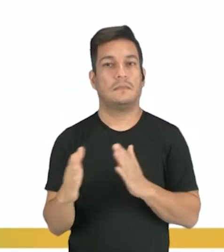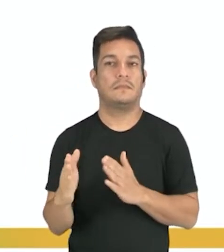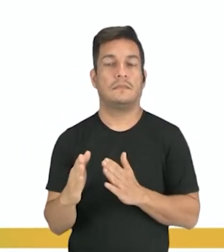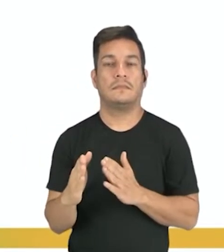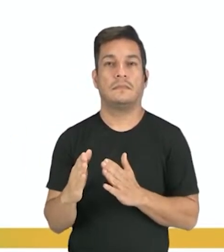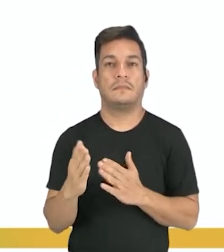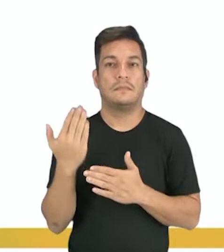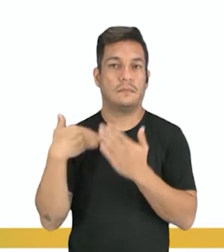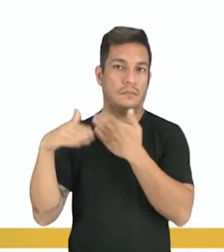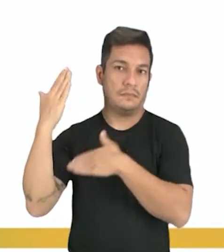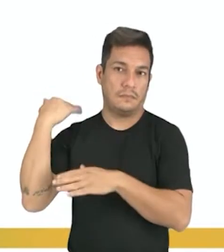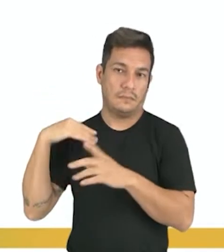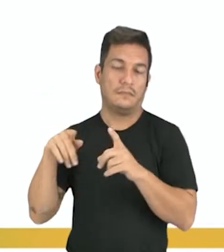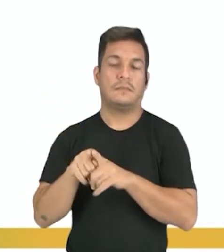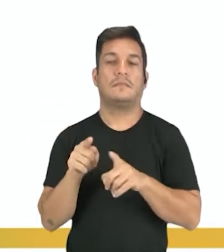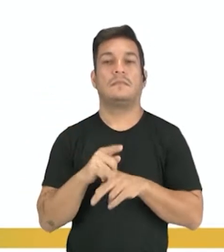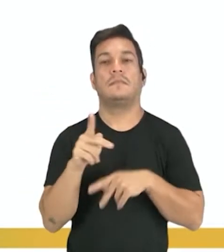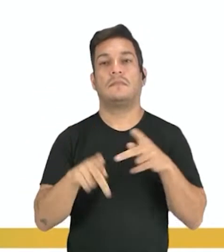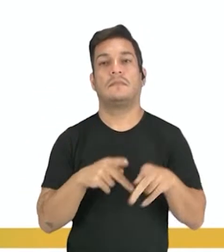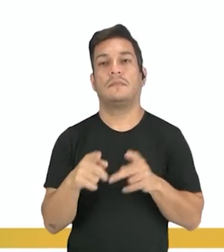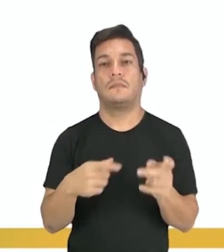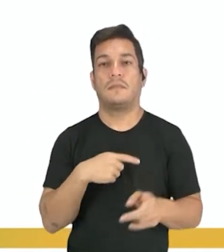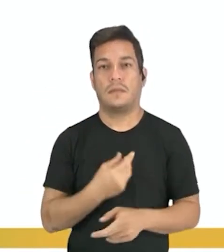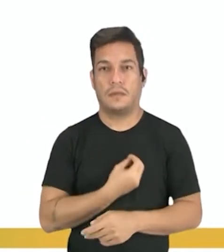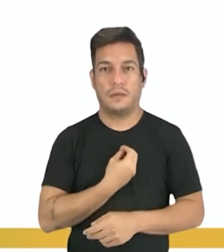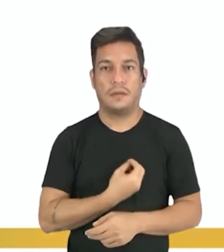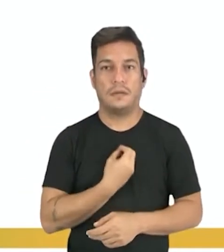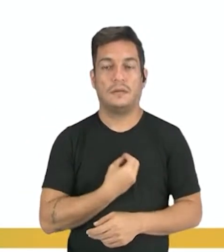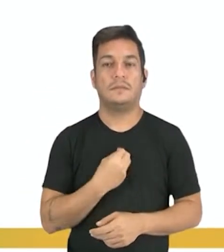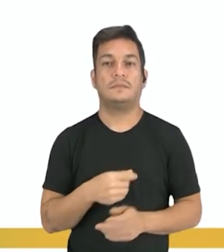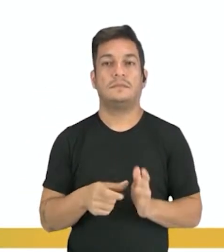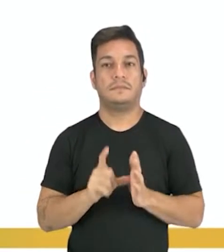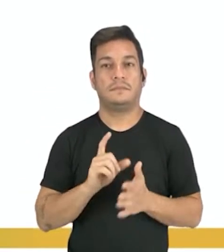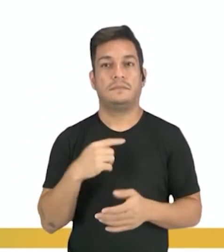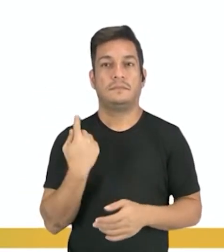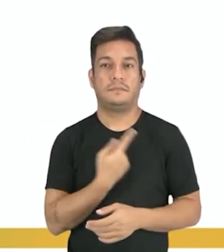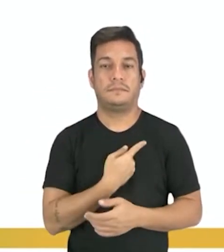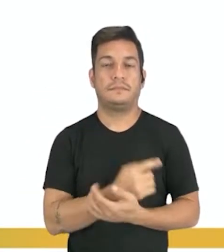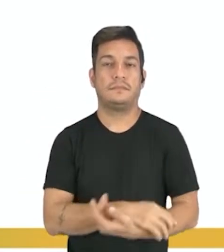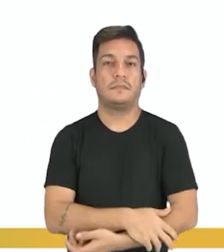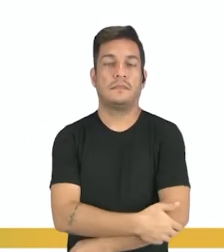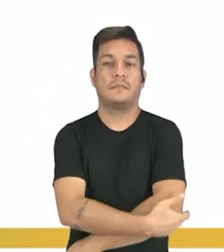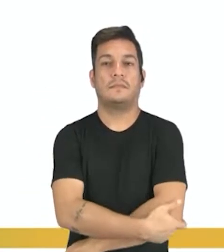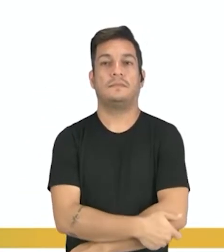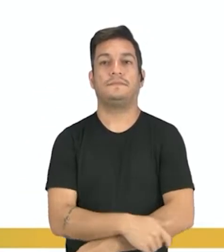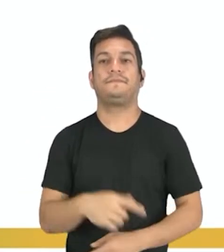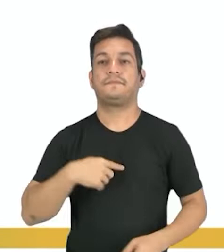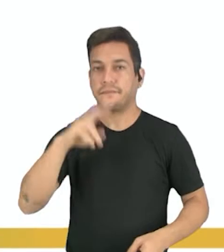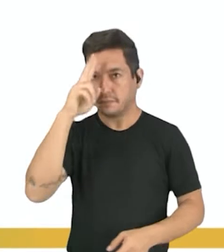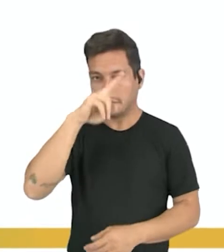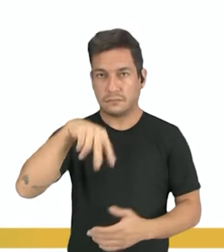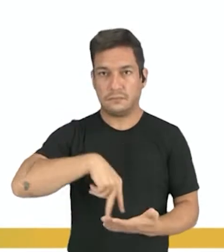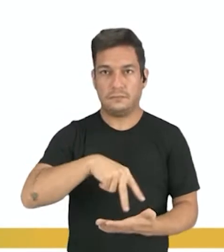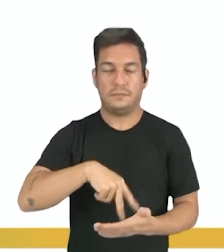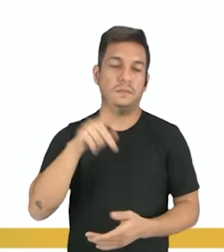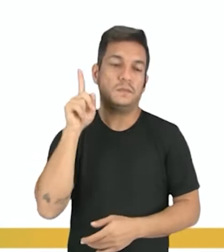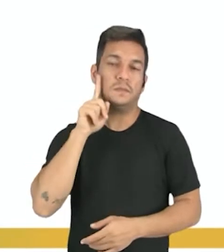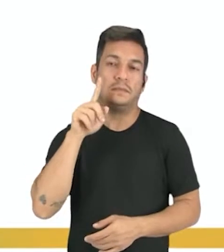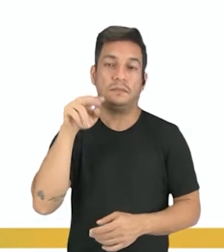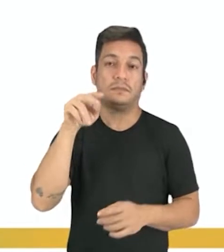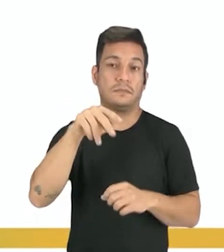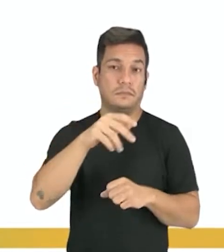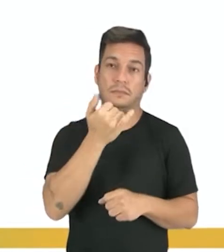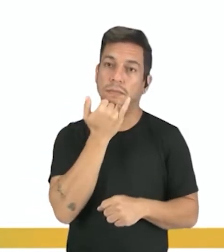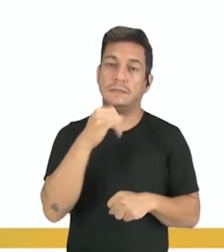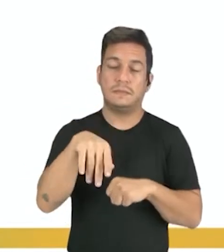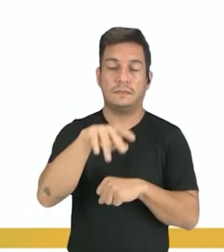os nossos antepassados e dos povos que habitaram aqui antes de nós e a história das danças nos Estados do